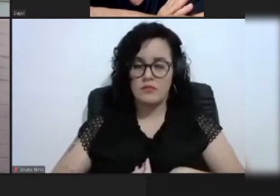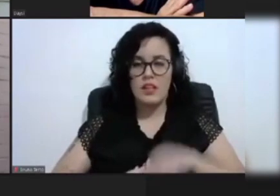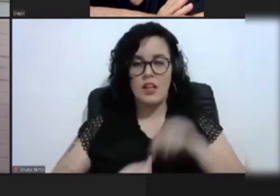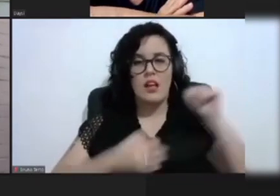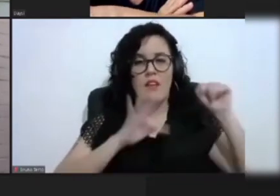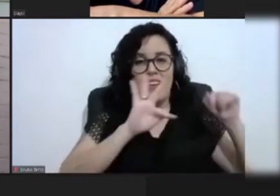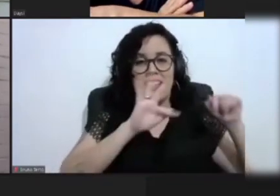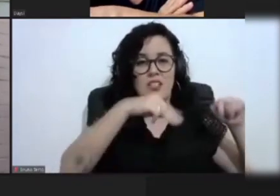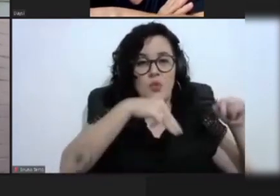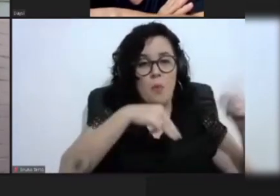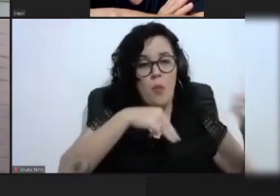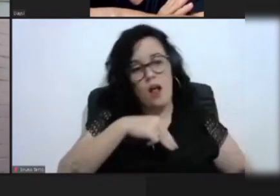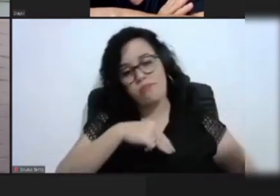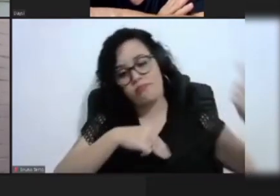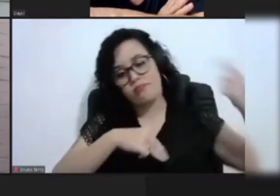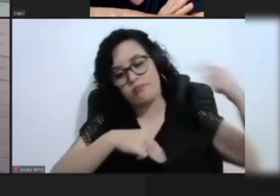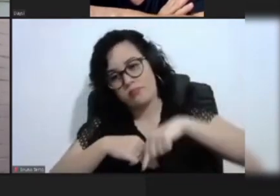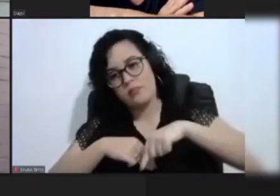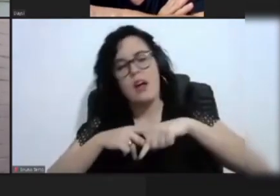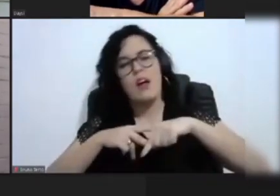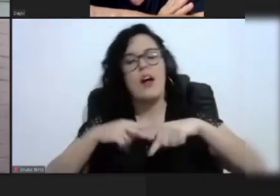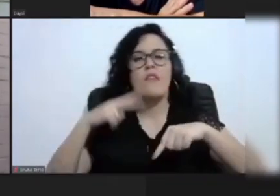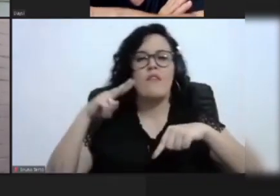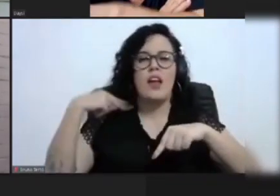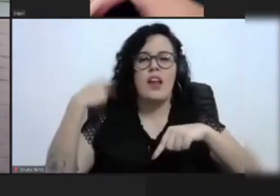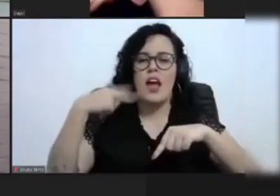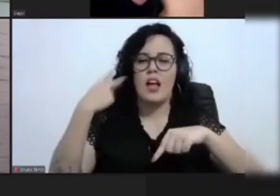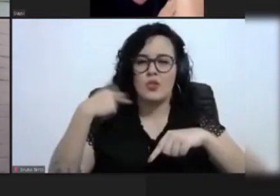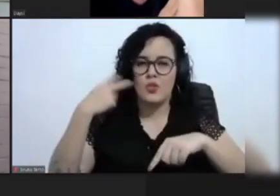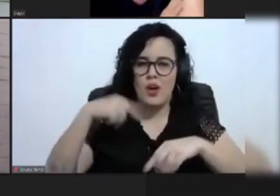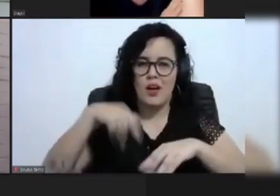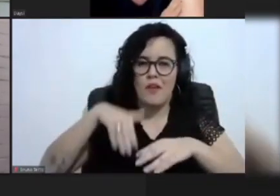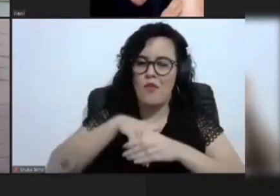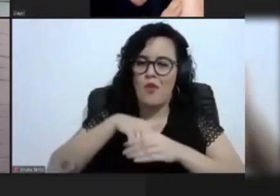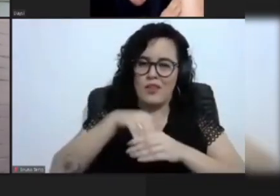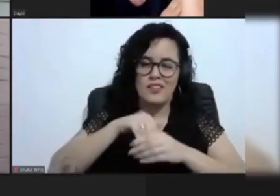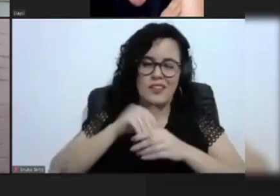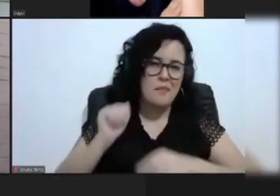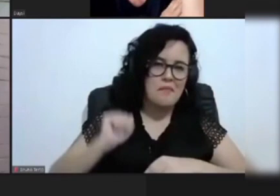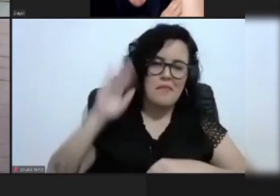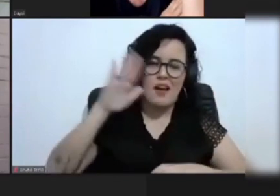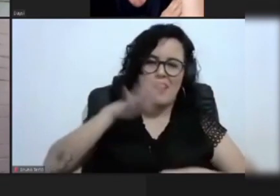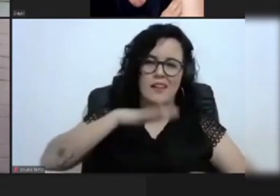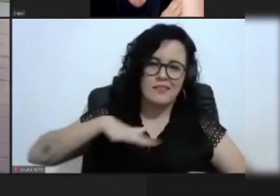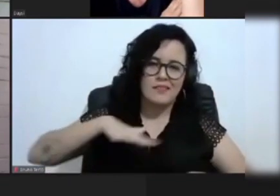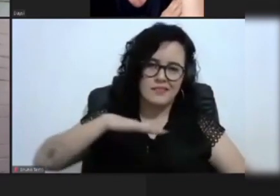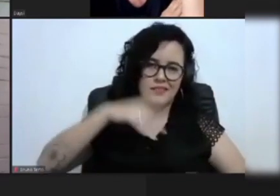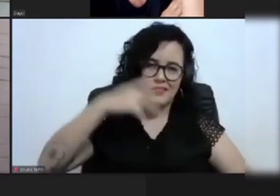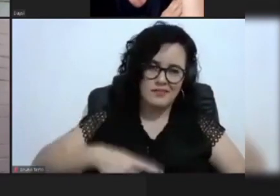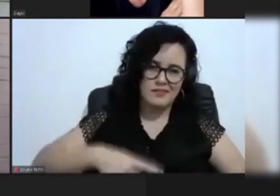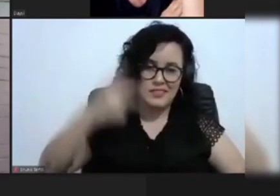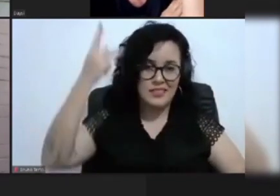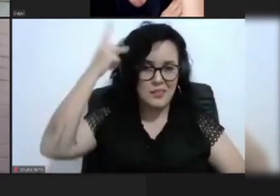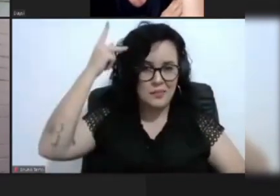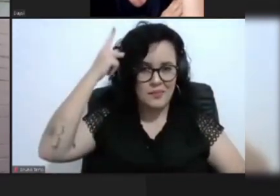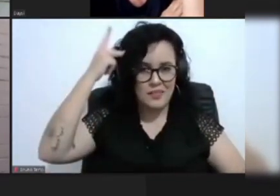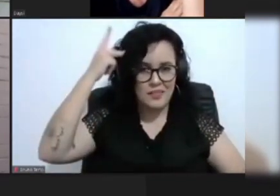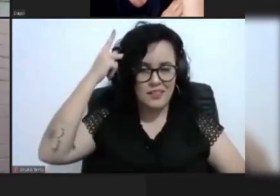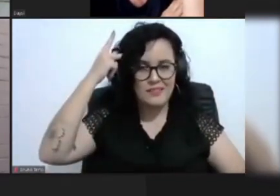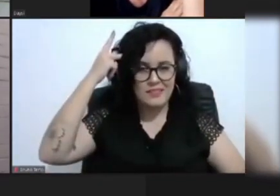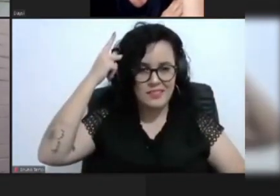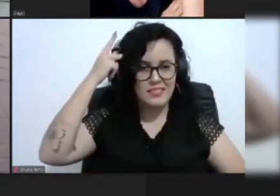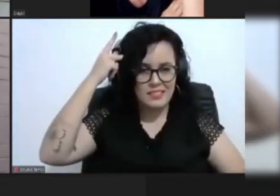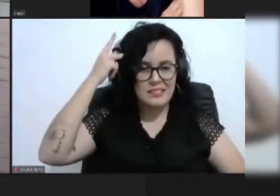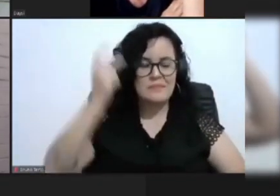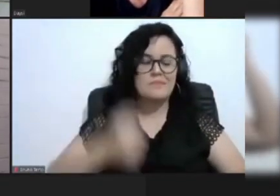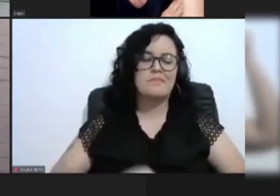para ser a vereadora mais votada na última eleição para a Câmara Municipal de São Paulo, que é a maior Câmara da América